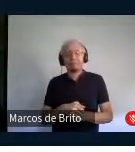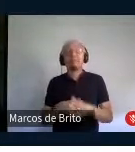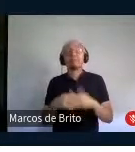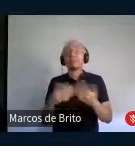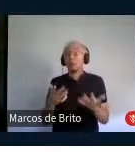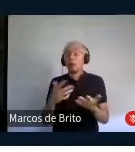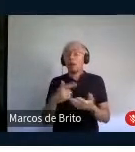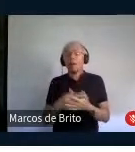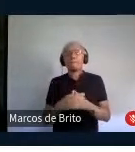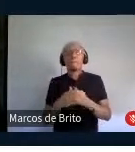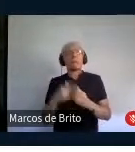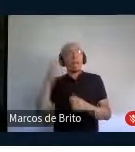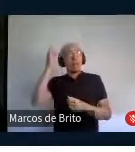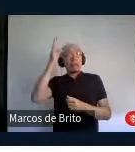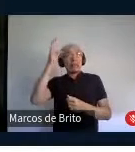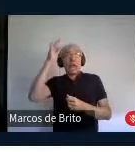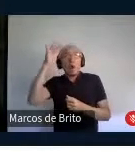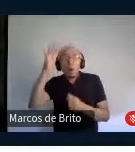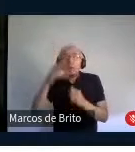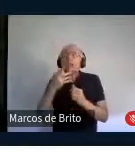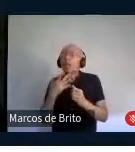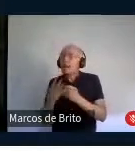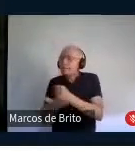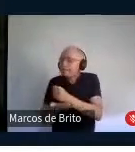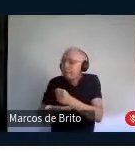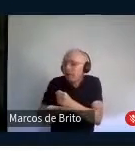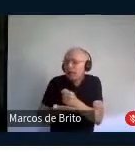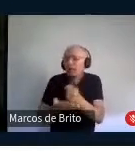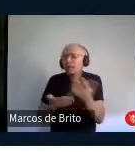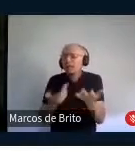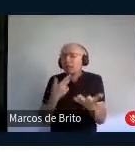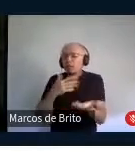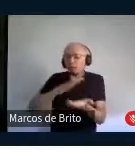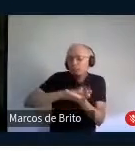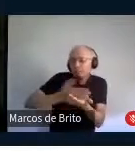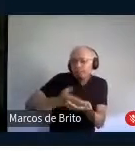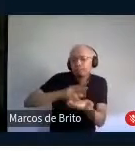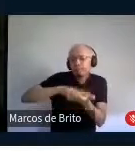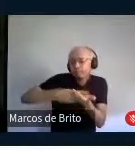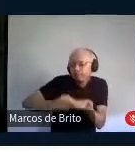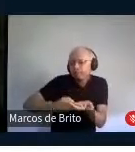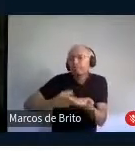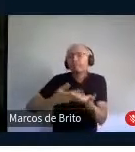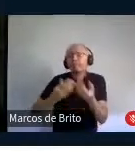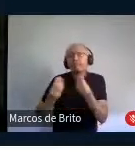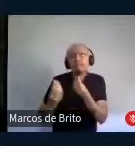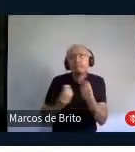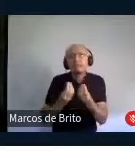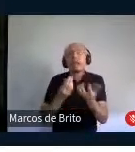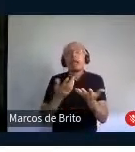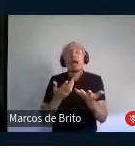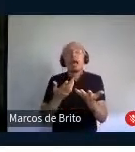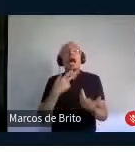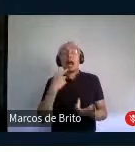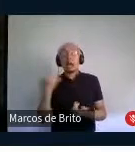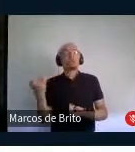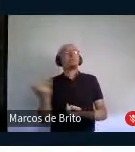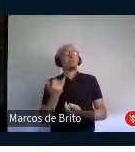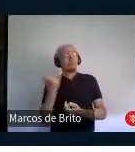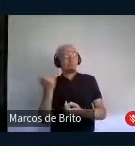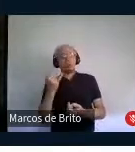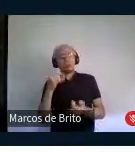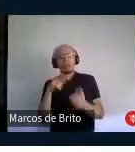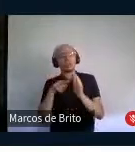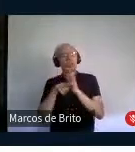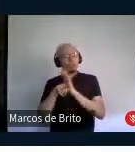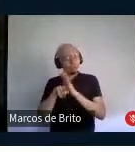os fundamentos teóricos da formação de tradutores e intérpretes, foi muito importante investigar, né, essa